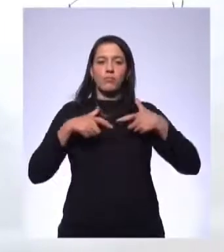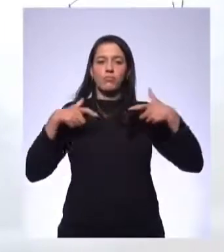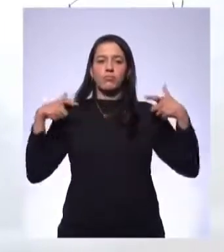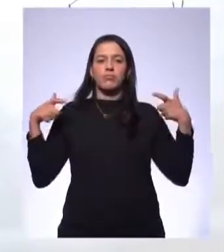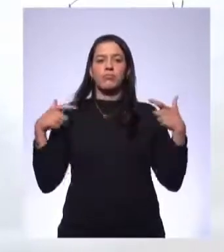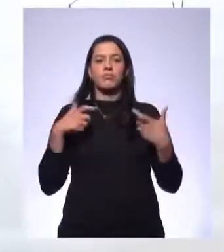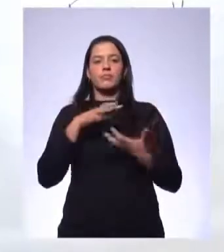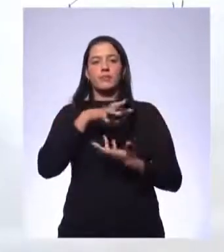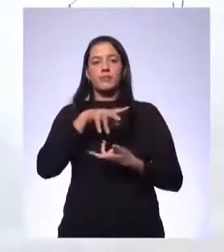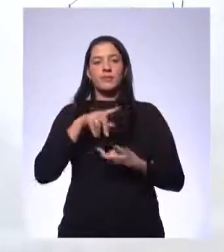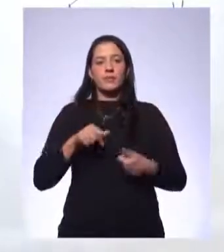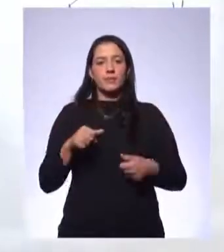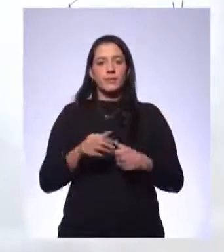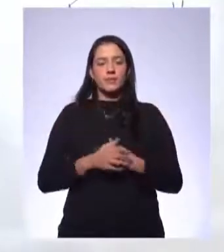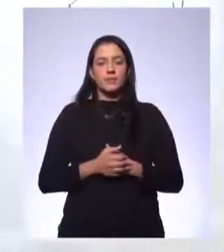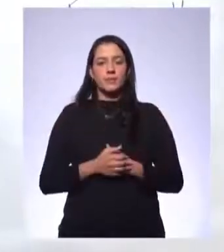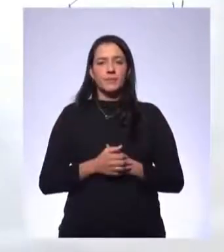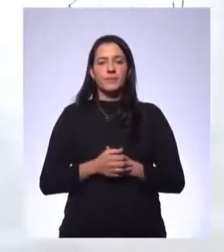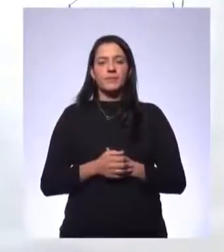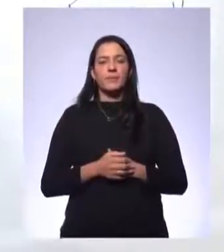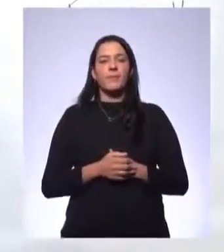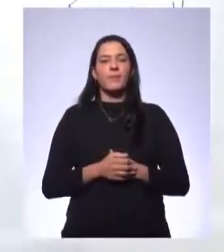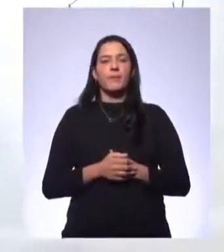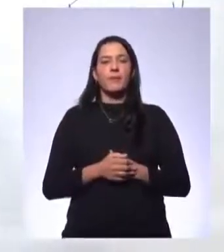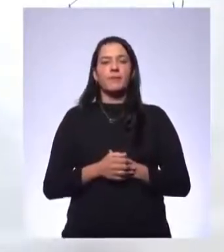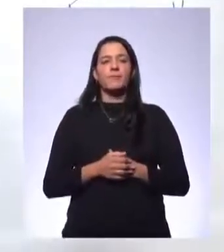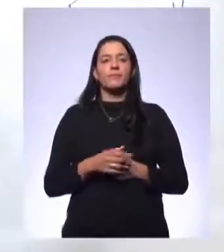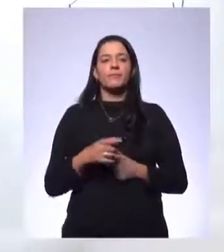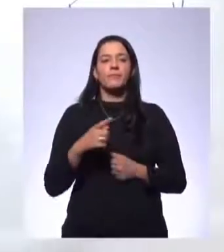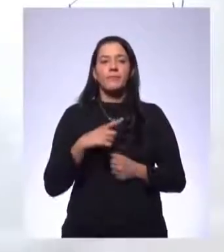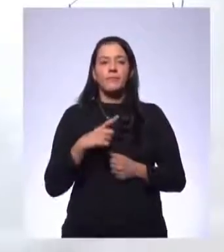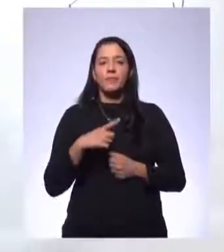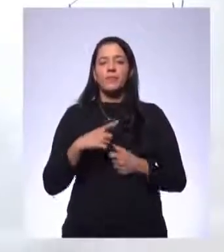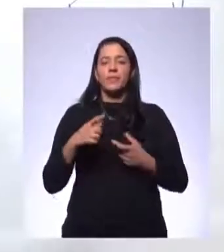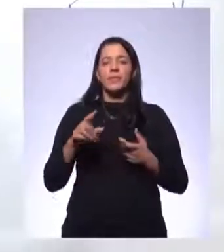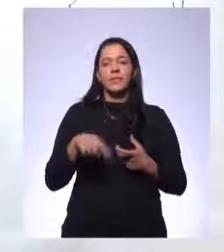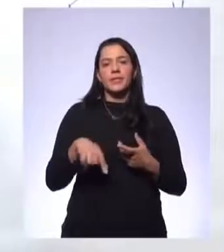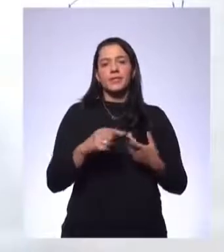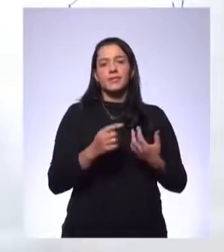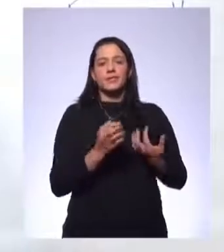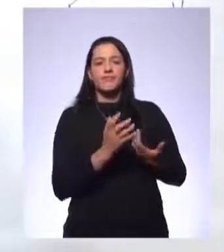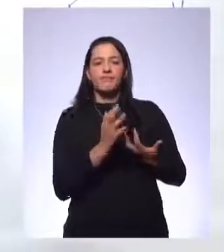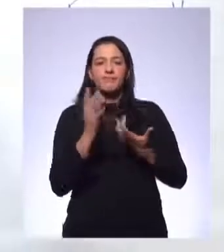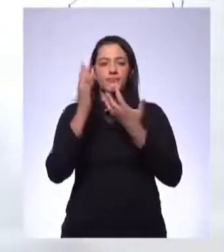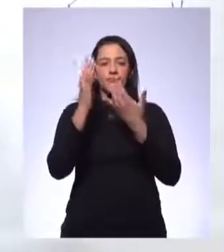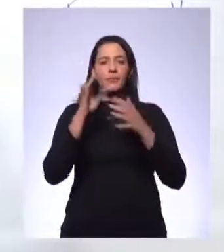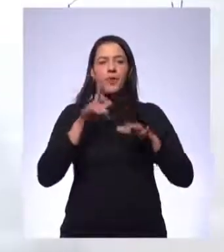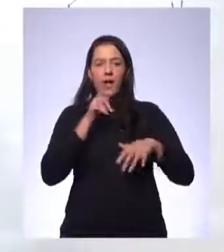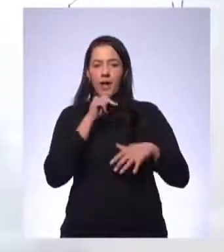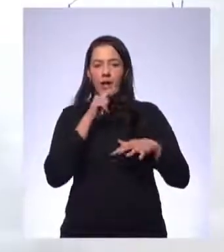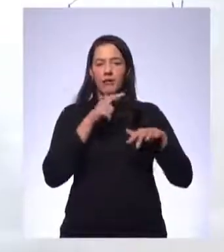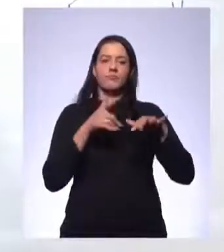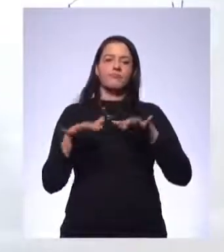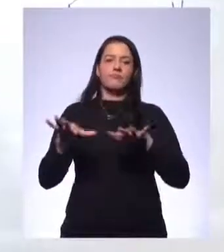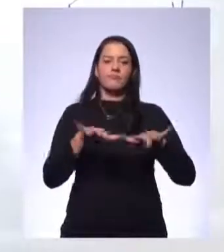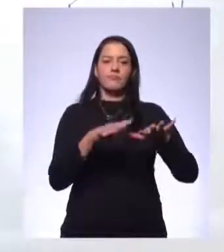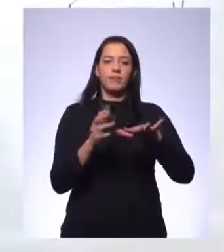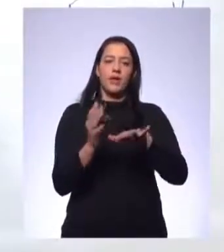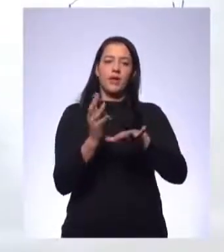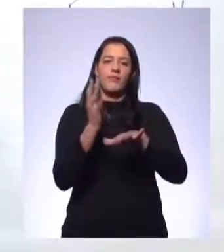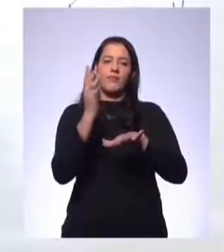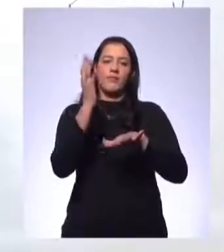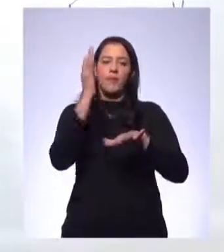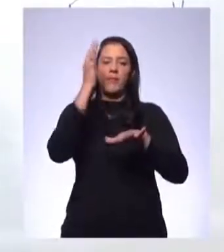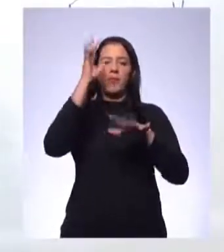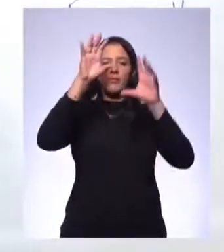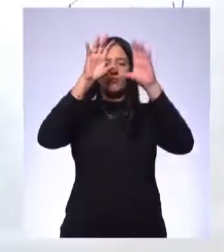água, de fluidez e tudo mais, de poder evaporar e criar os ciclos de evaporação, que é conhecido como ciclo da